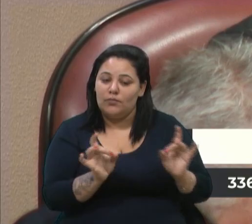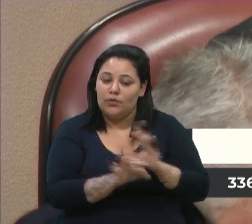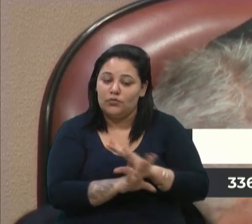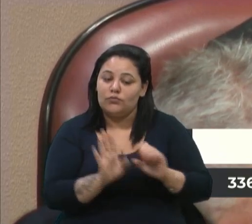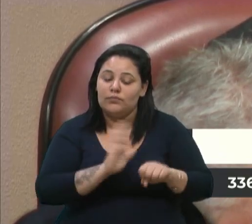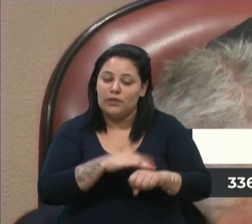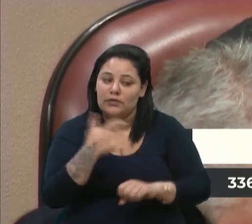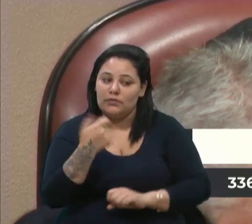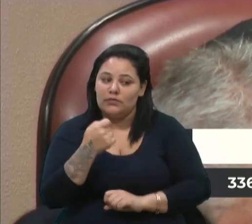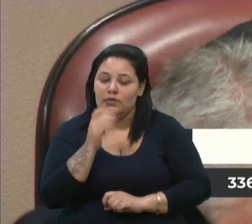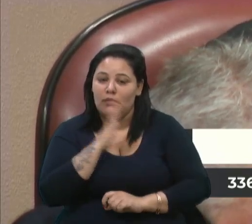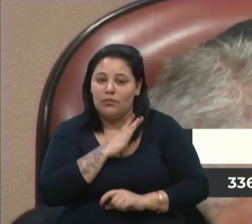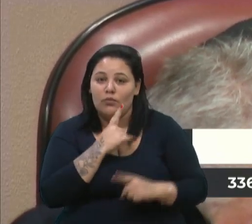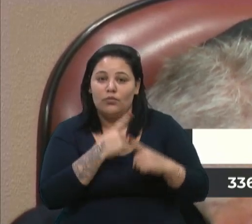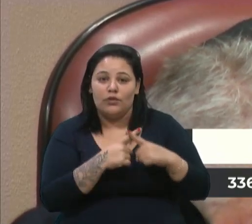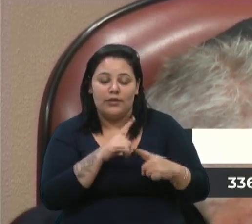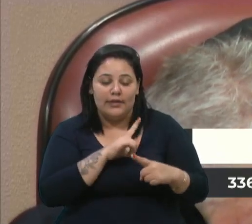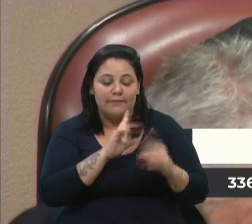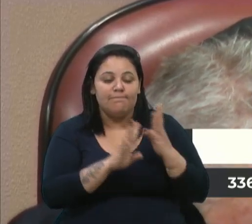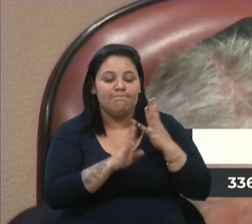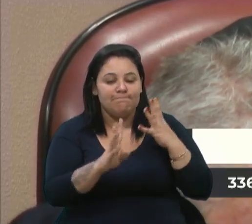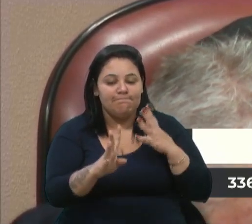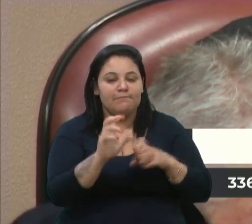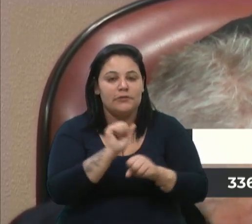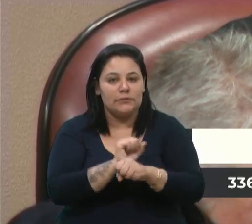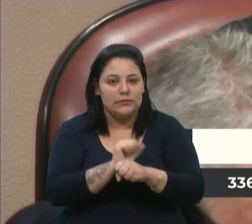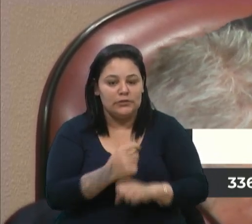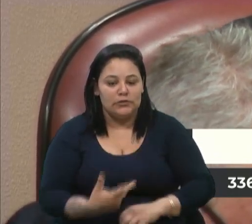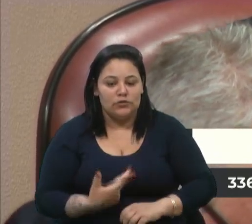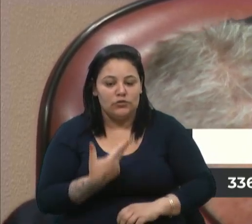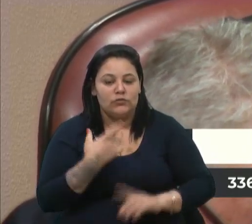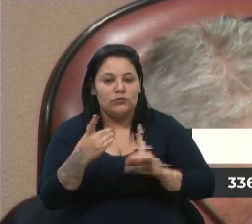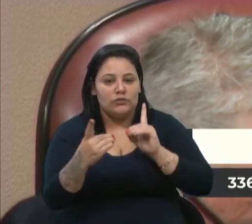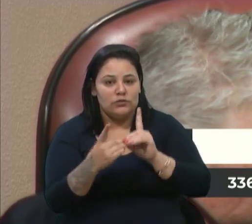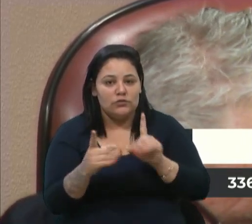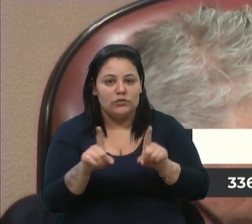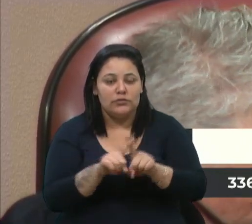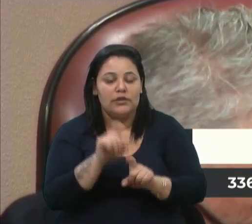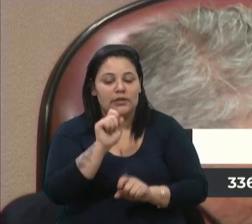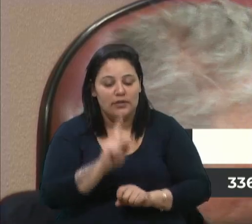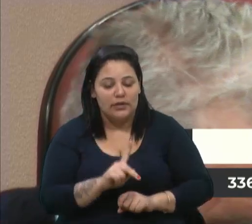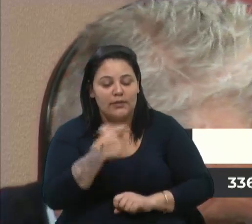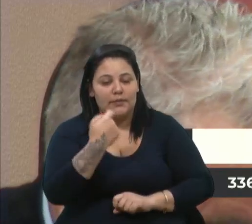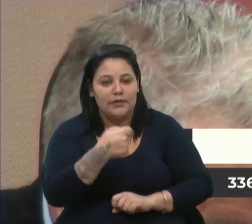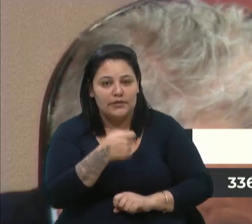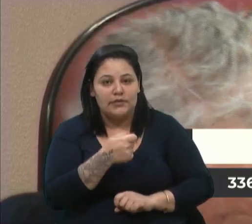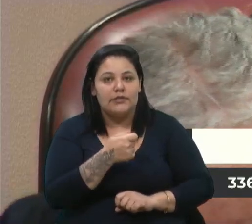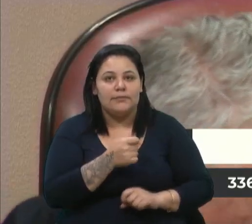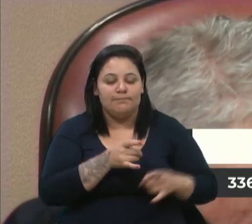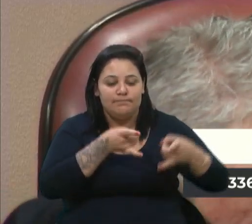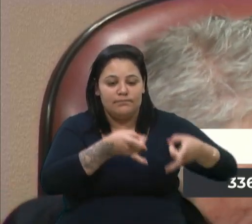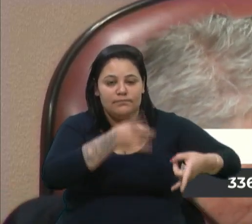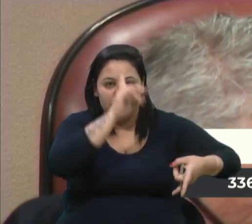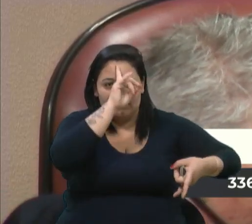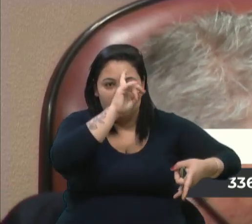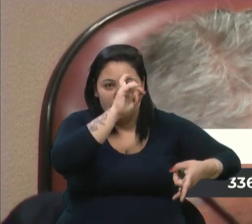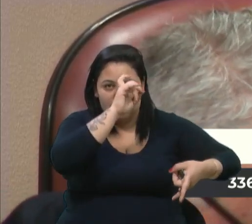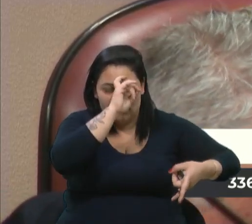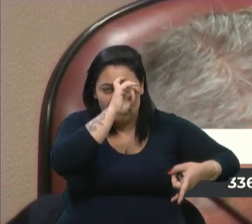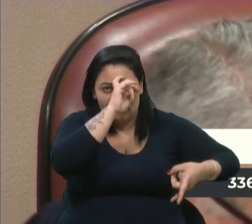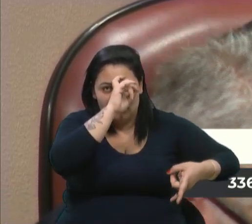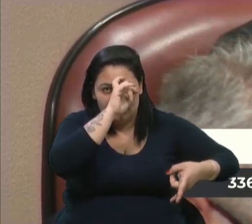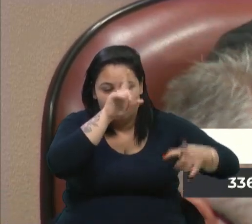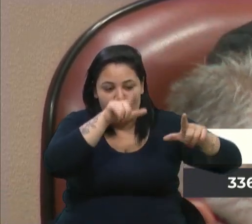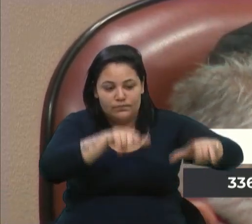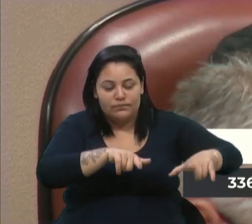acelere, porque temos fila de espera e quem precisa de leito é para ontem, não pode ficar